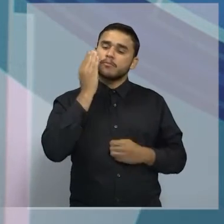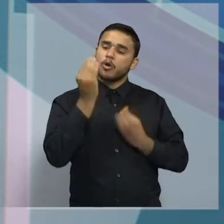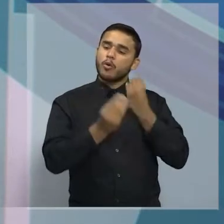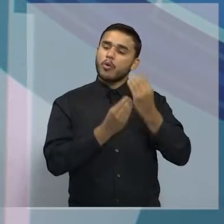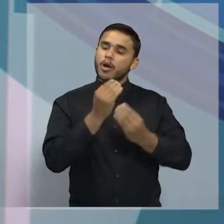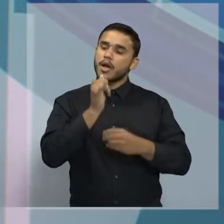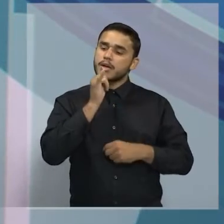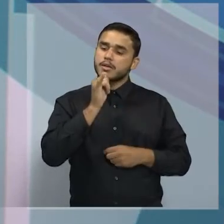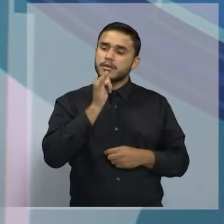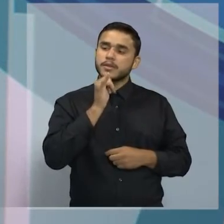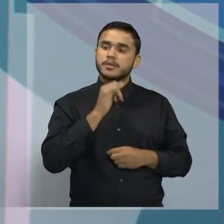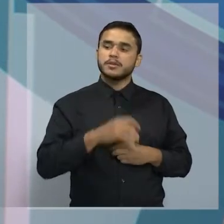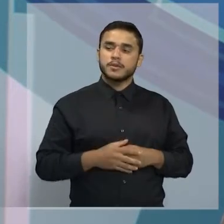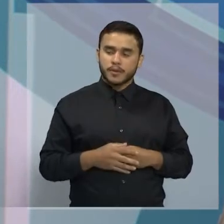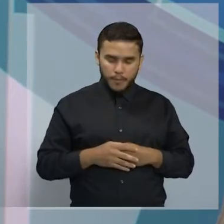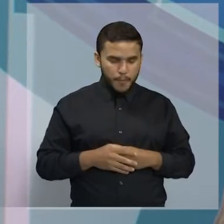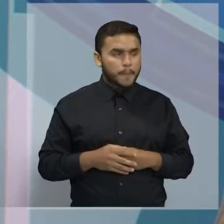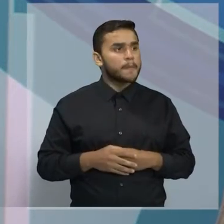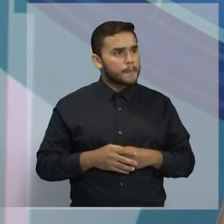próxima, muito